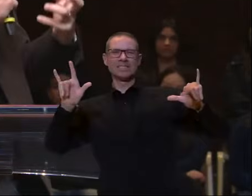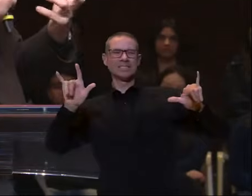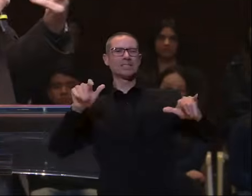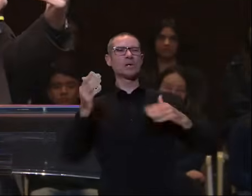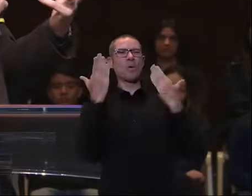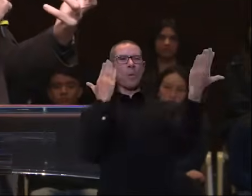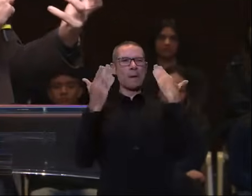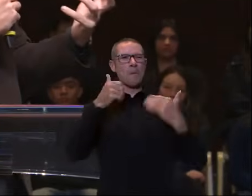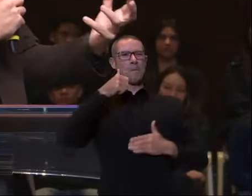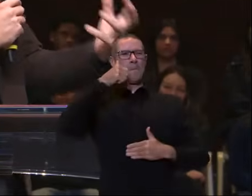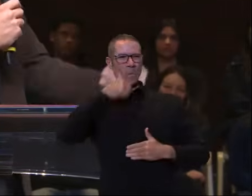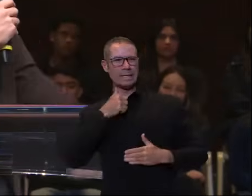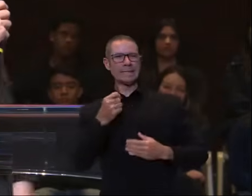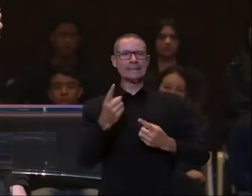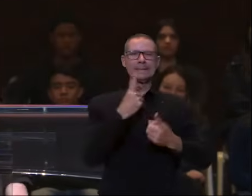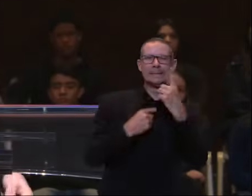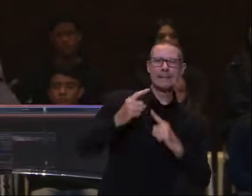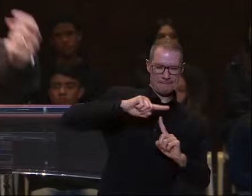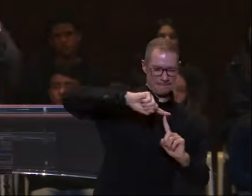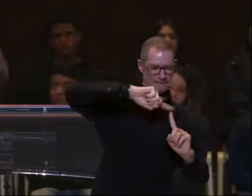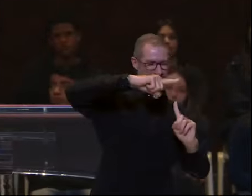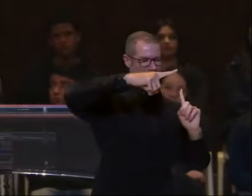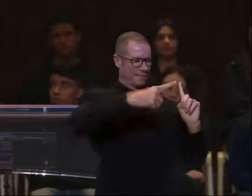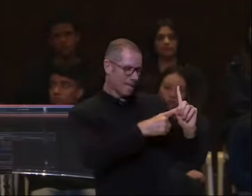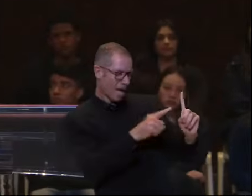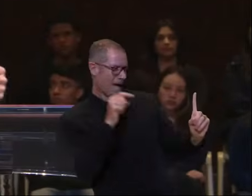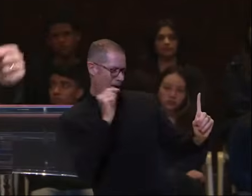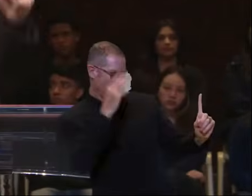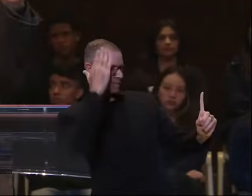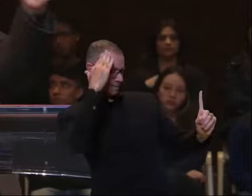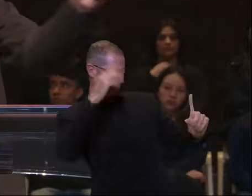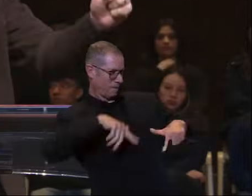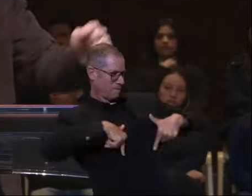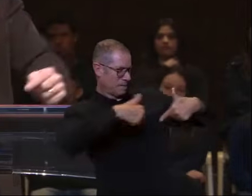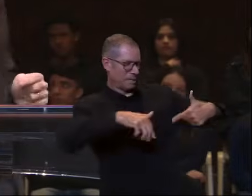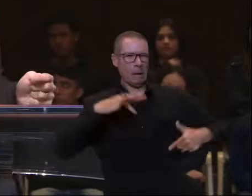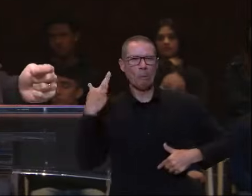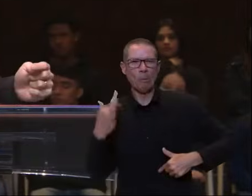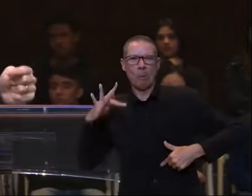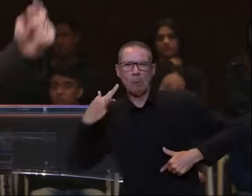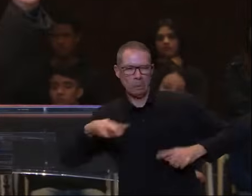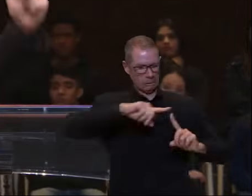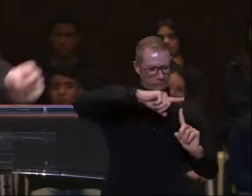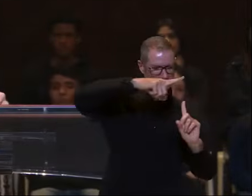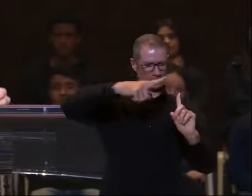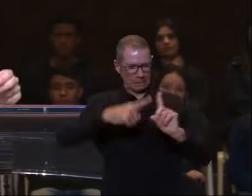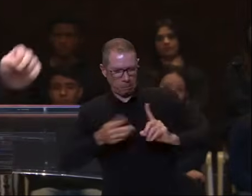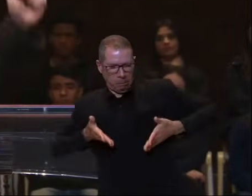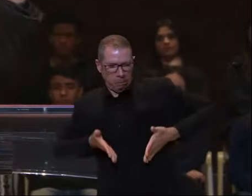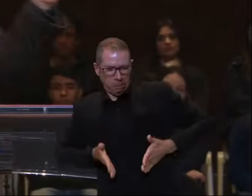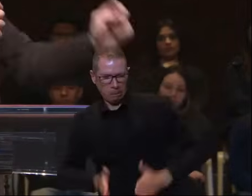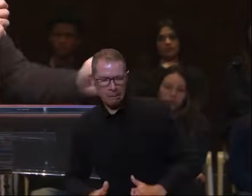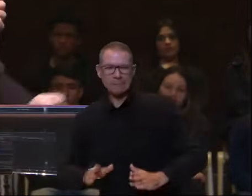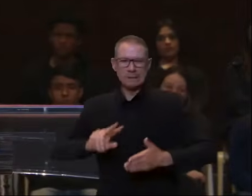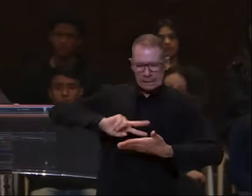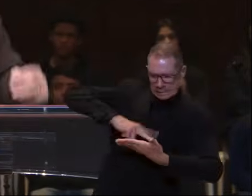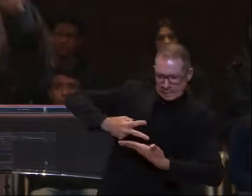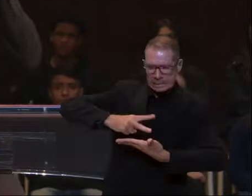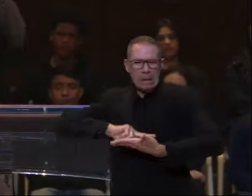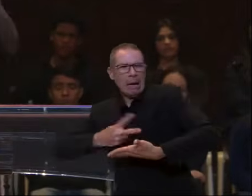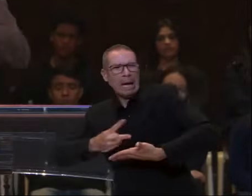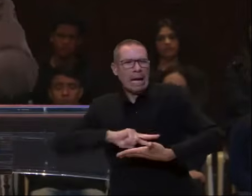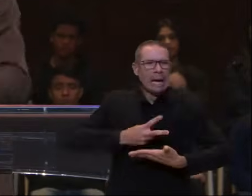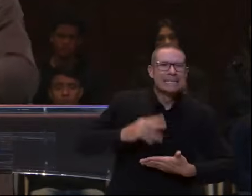que deseja engravidar, e ela sabe que vai enfrentar as dores de parto, ela sabe que não vai dormir direito,